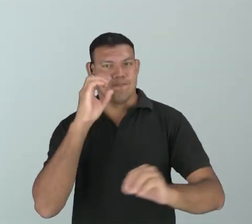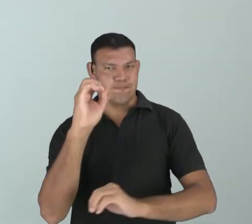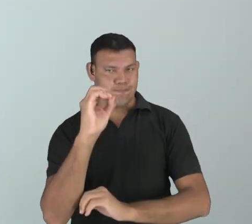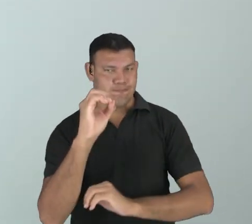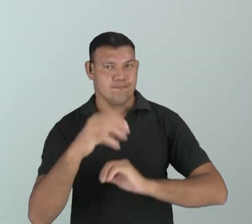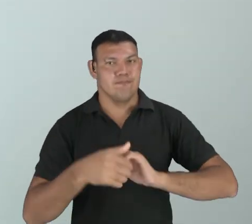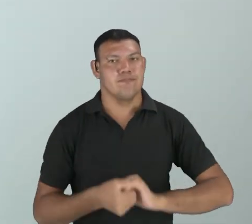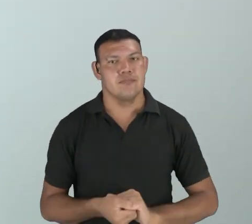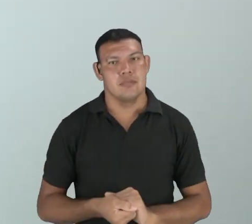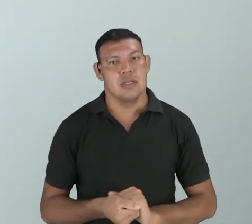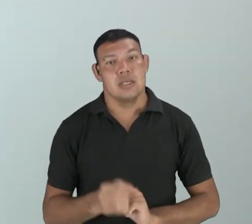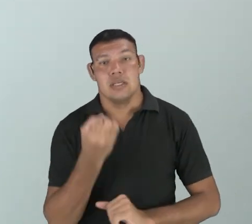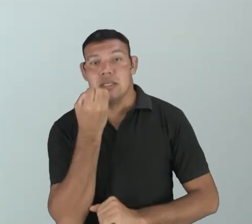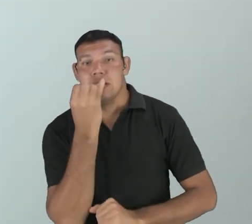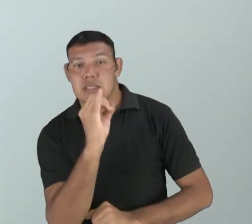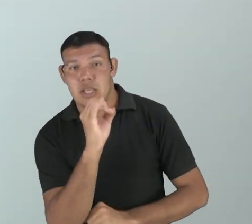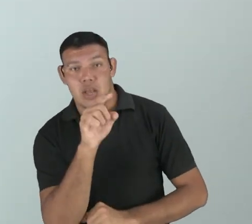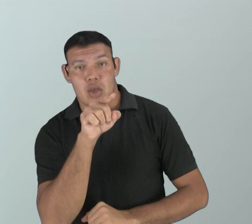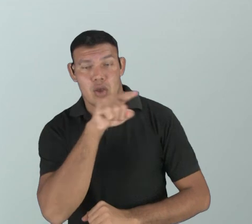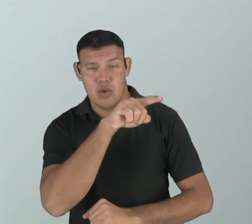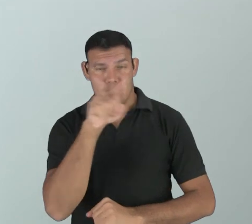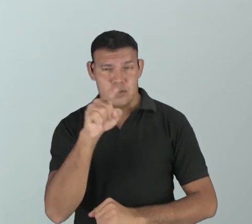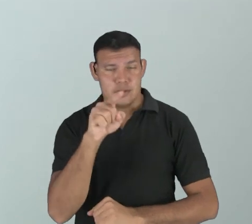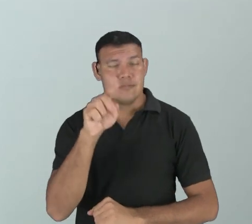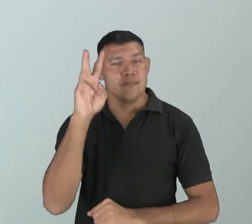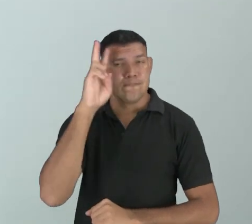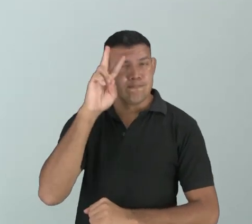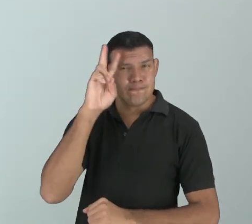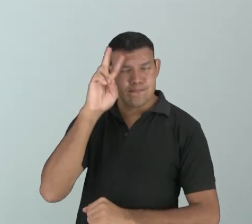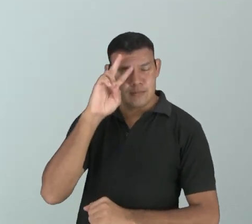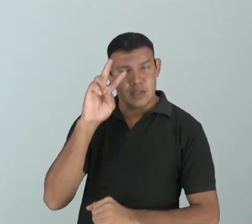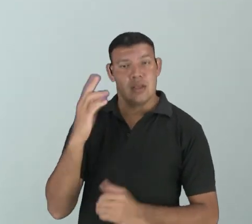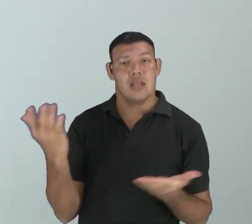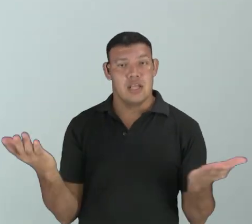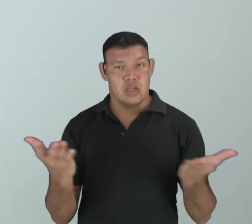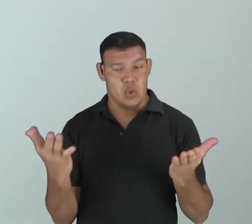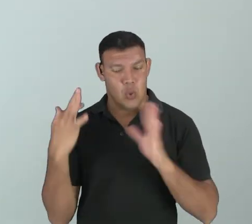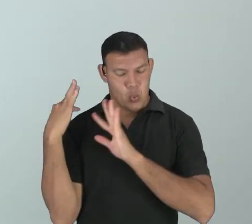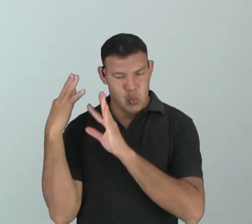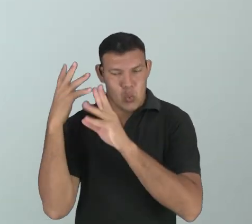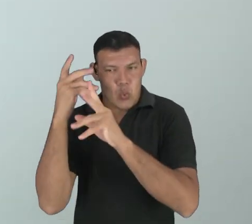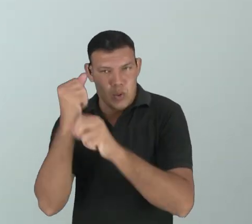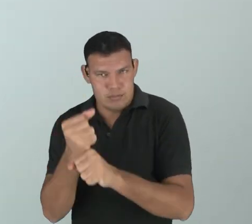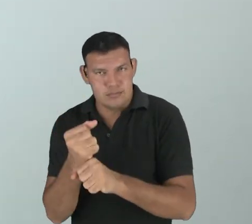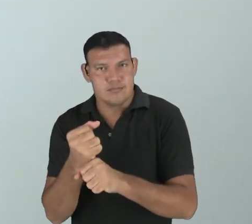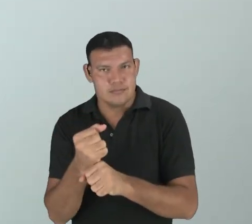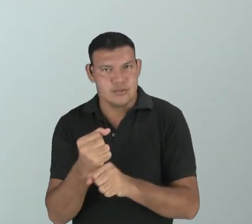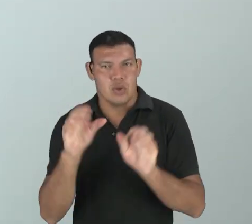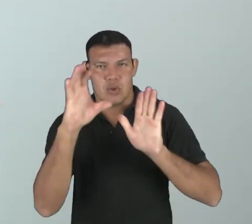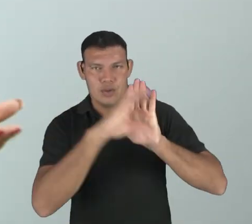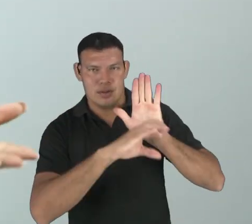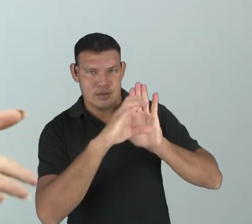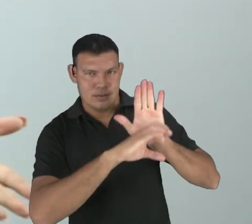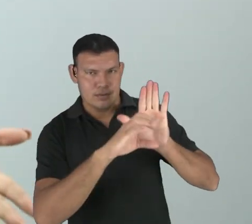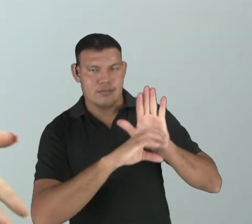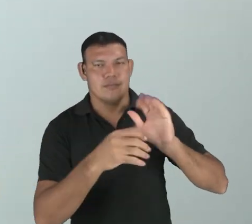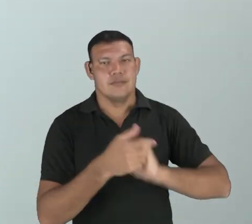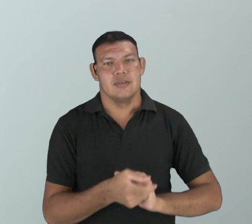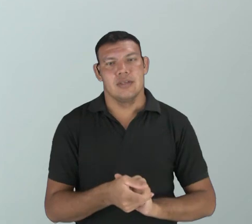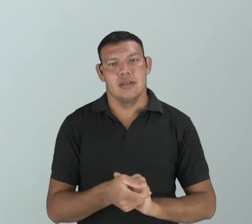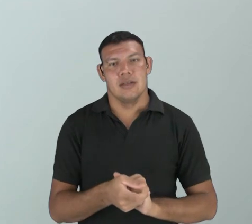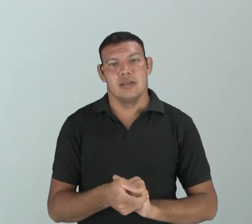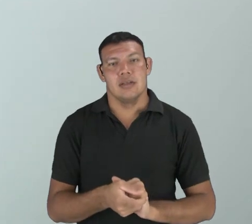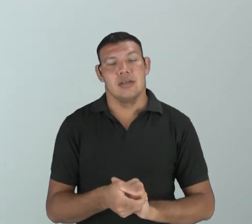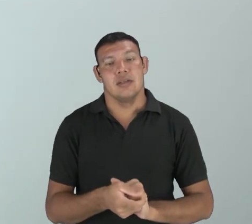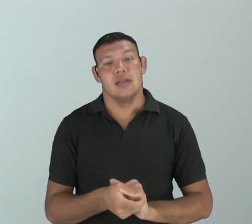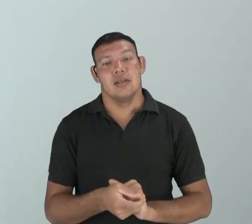Então, se você conseguiu aí recordar, né, nessa nossa aula de retomada, né, esse conteúdo que você viu na série